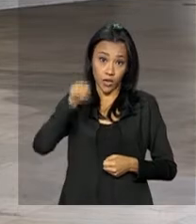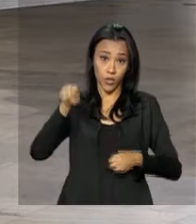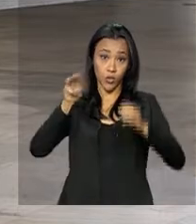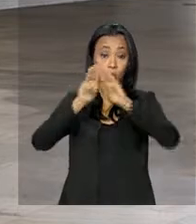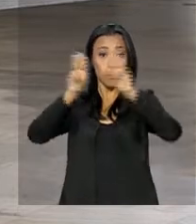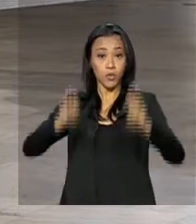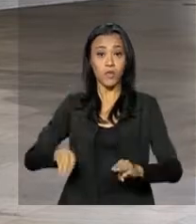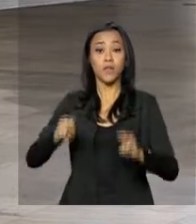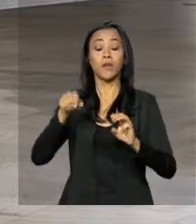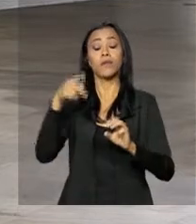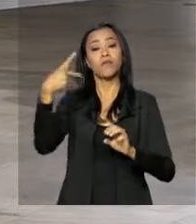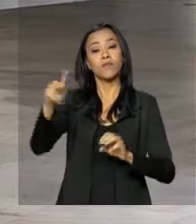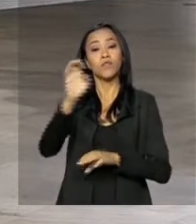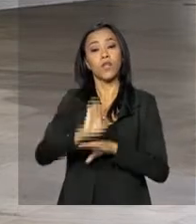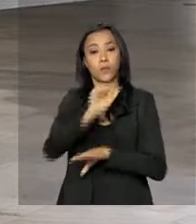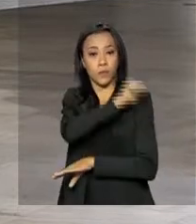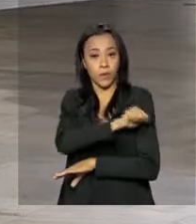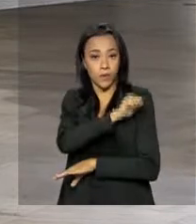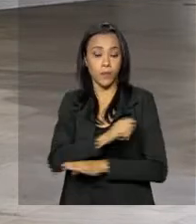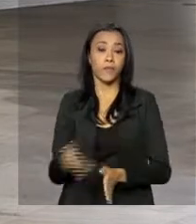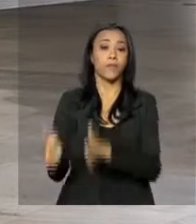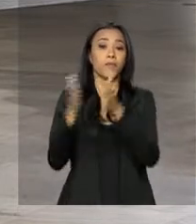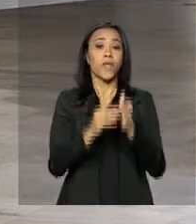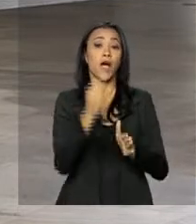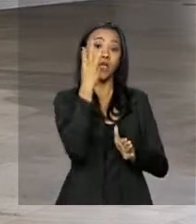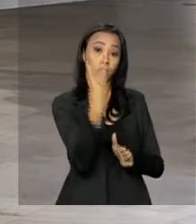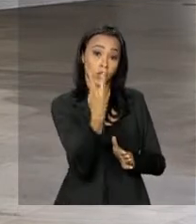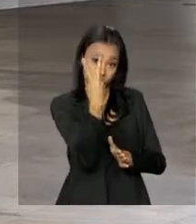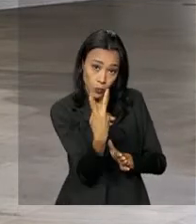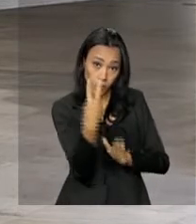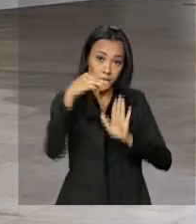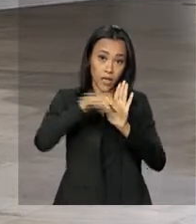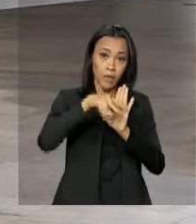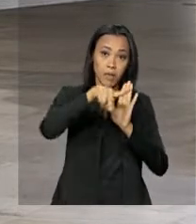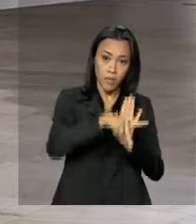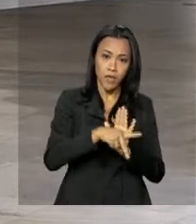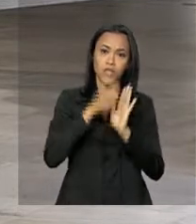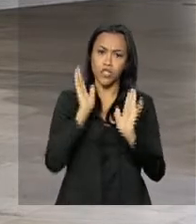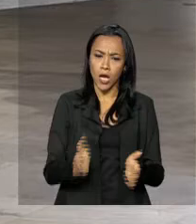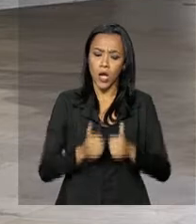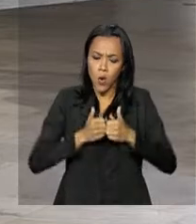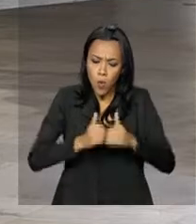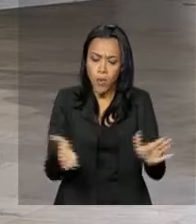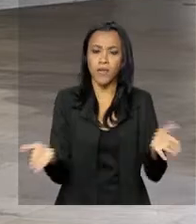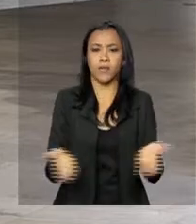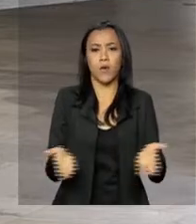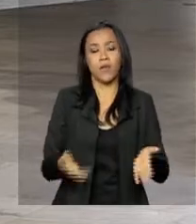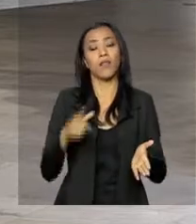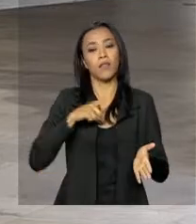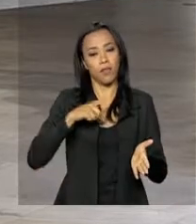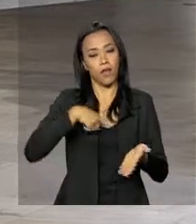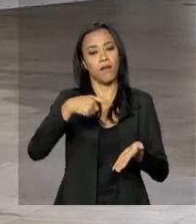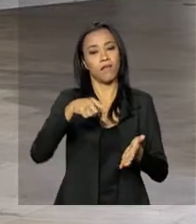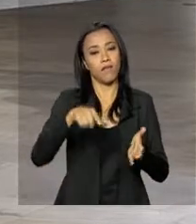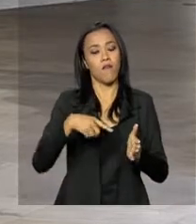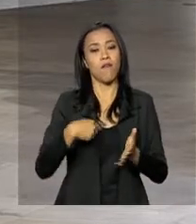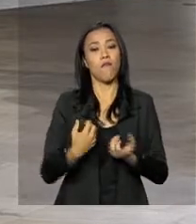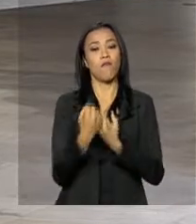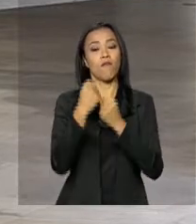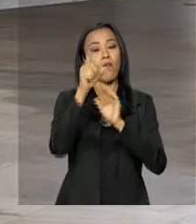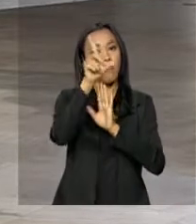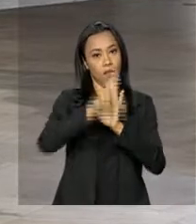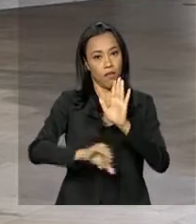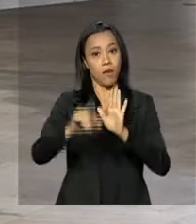medidas provisórias entram em vigor imediatamente e tem força de lei mas precisam ser aprovadas pelo congresso